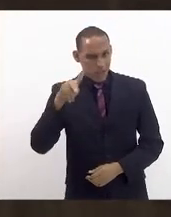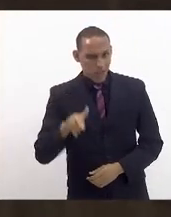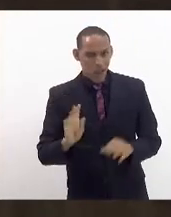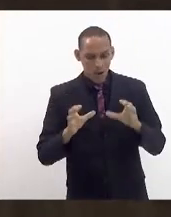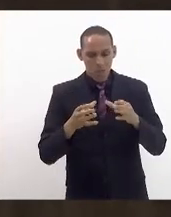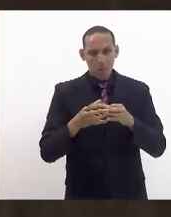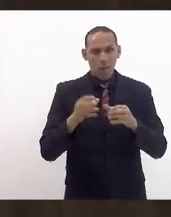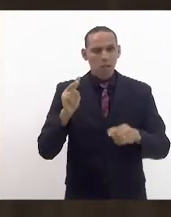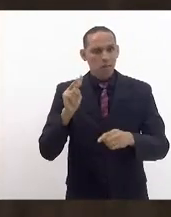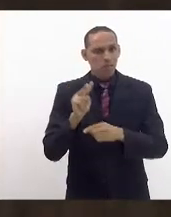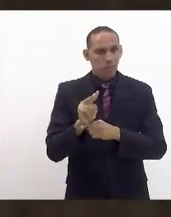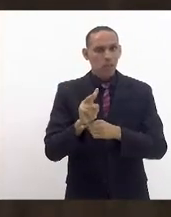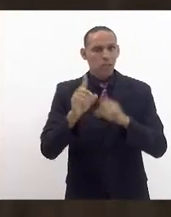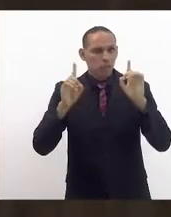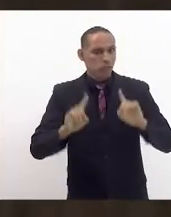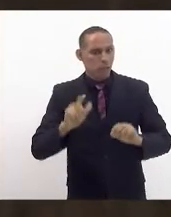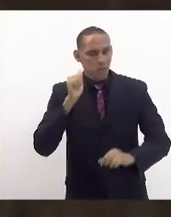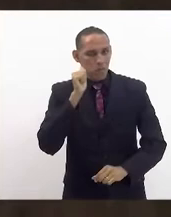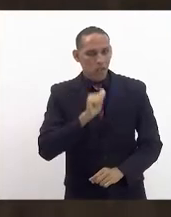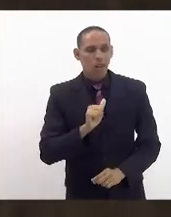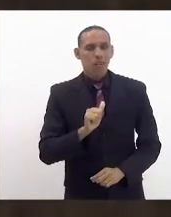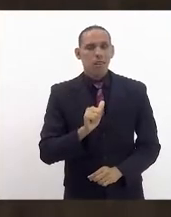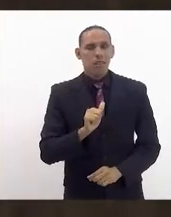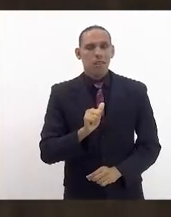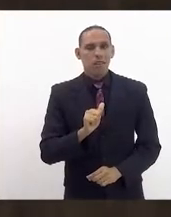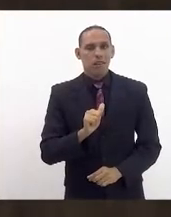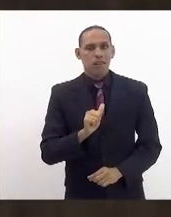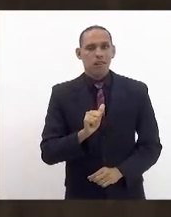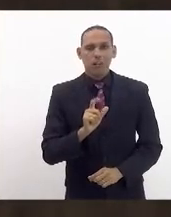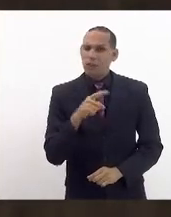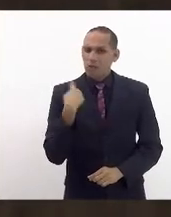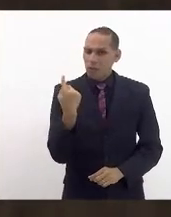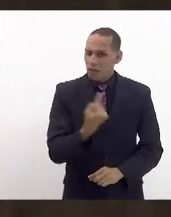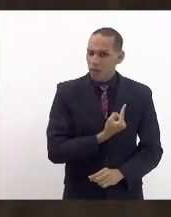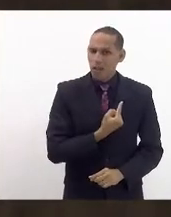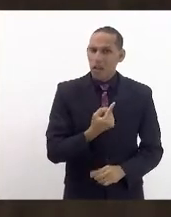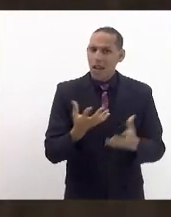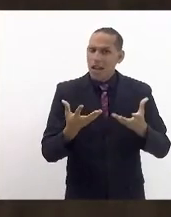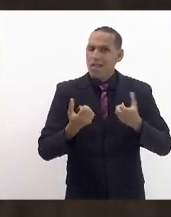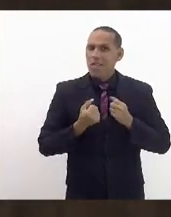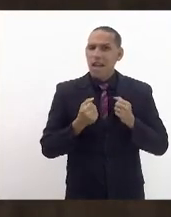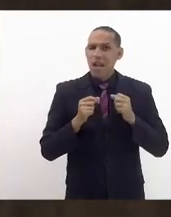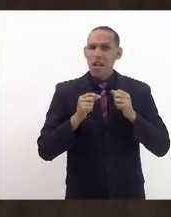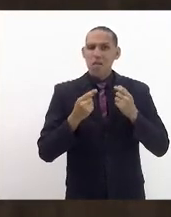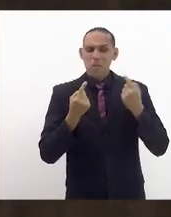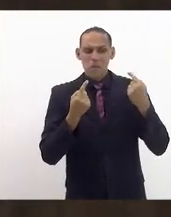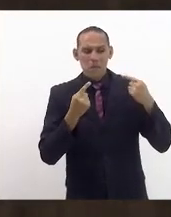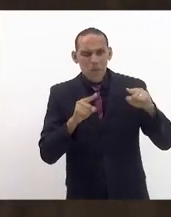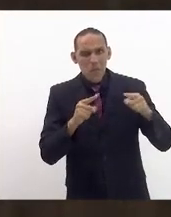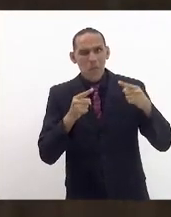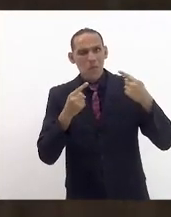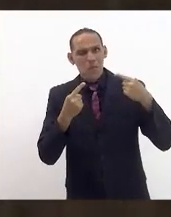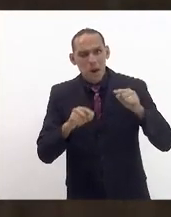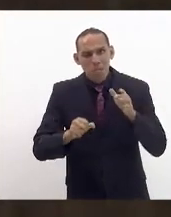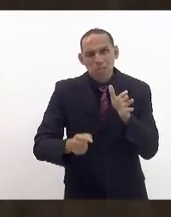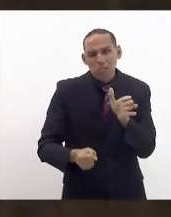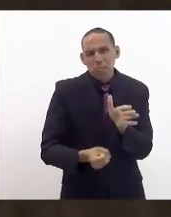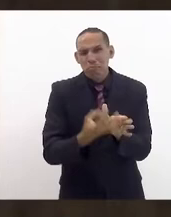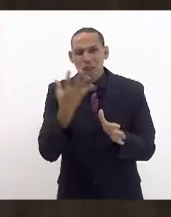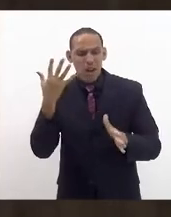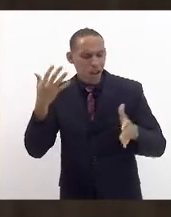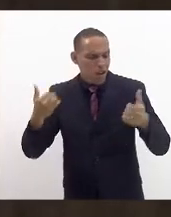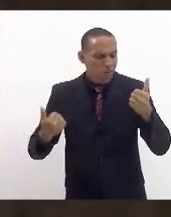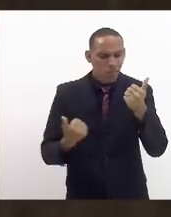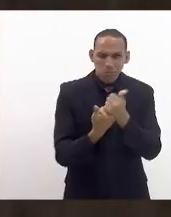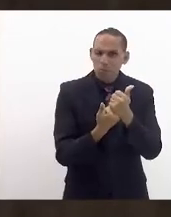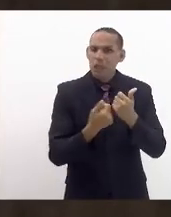Comissão de Defesa dos Direitos das Mulheres, a gente recebe várias denúncias, várias solicitações de apoio.